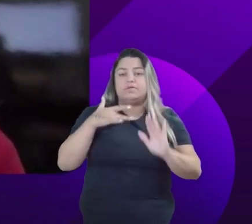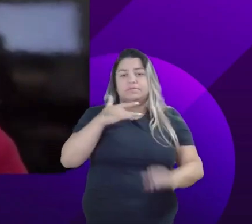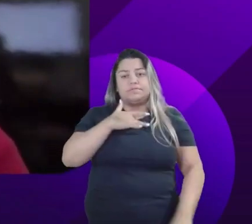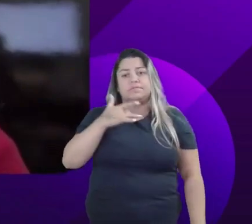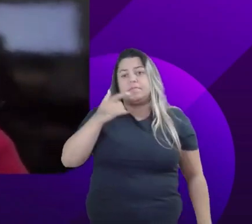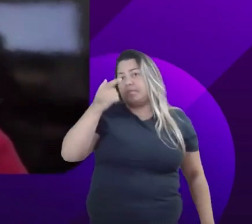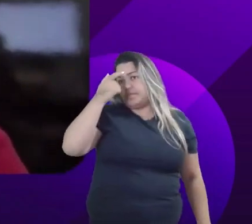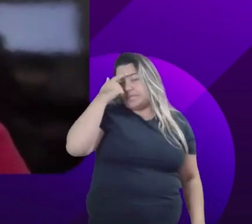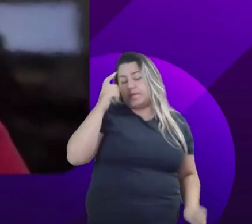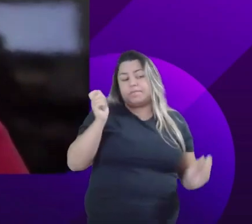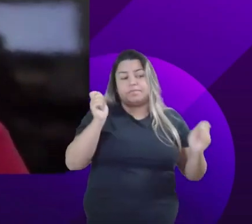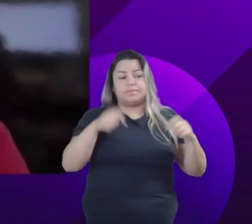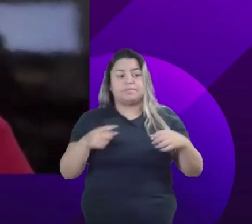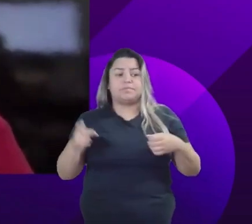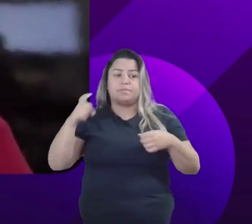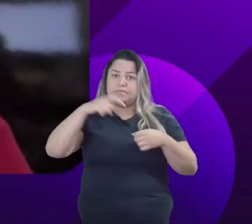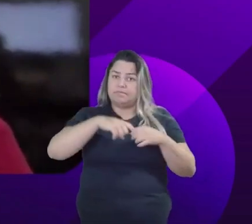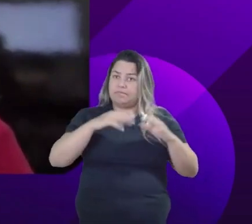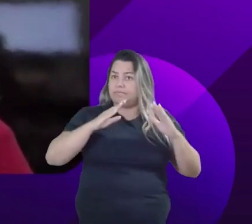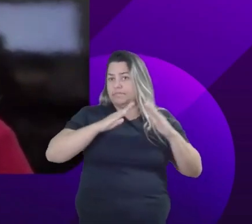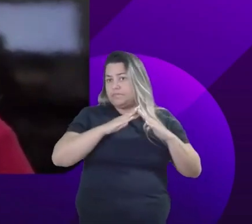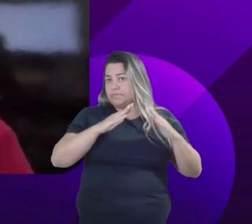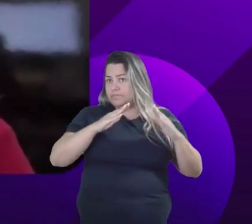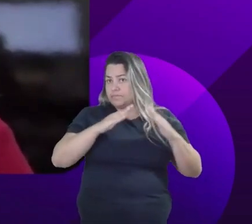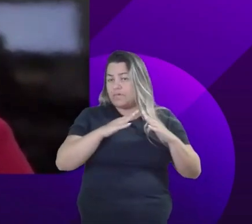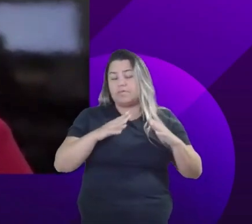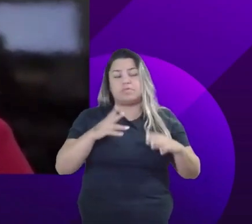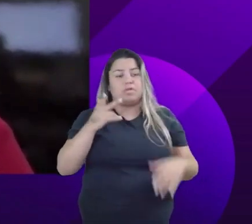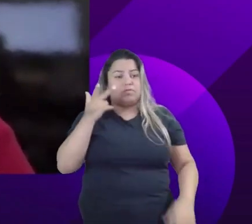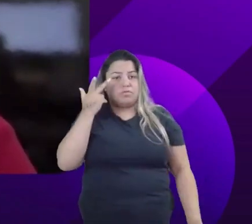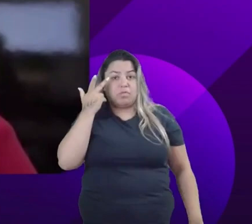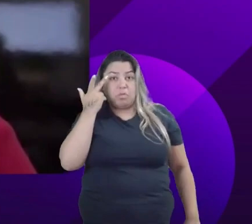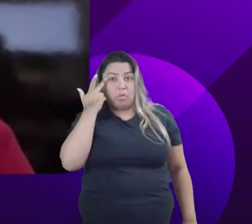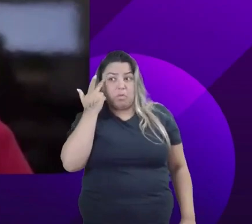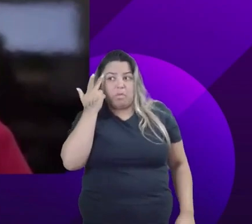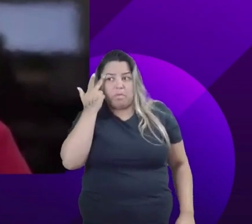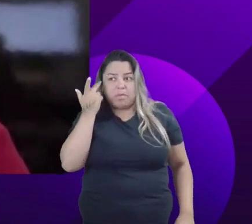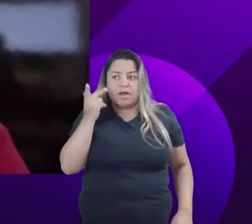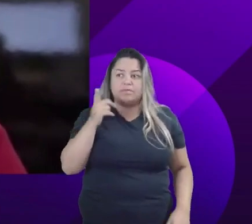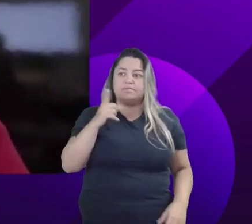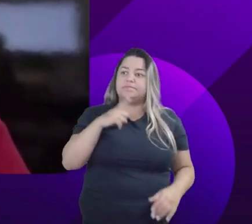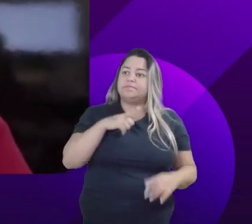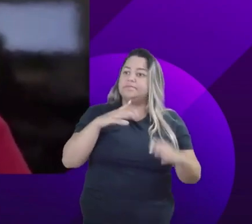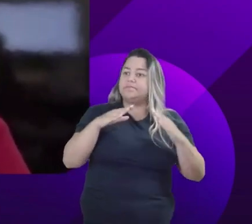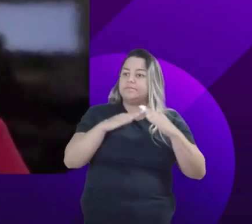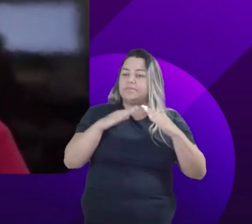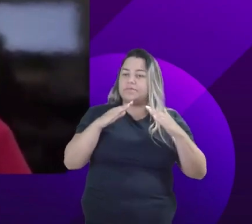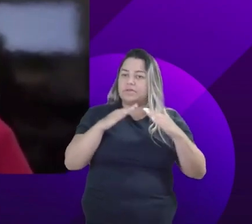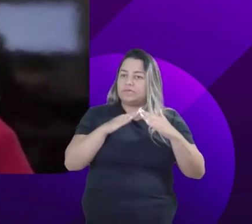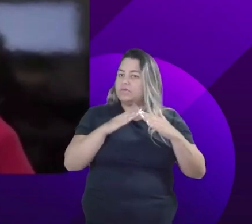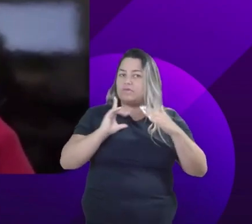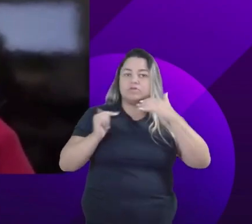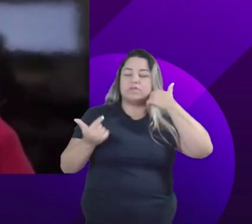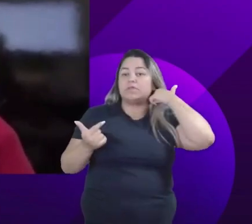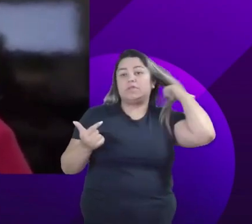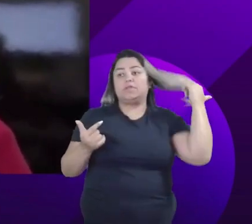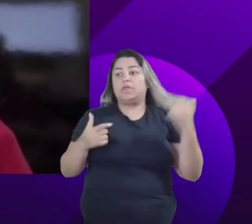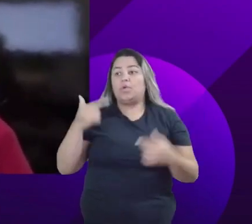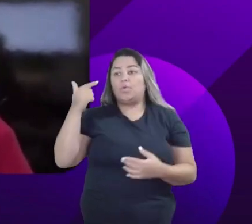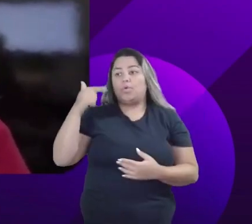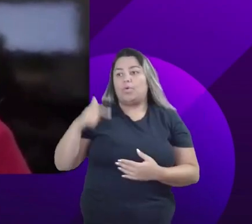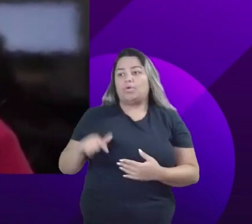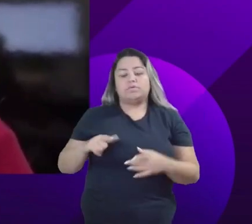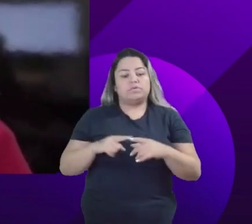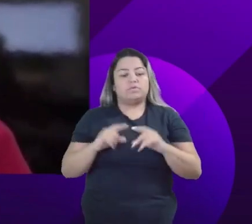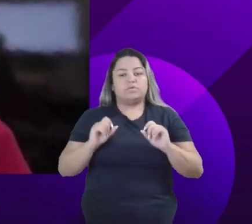precisam, né, retornar para suas casas, precisam voltar ao seu normal, né, a gente sabe que sem moradia as pessoas não têm nenhum outro tipo